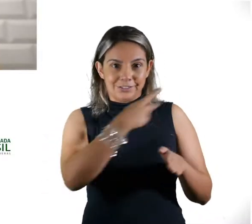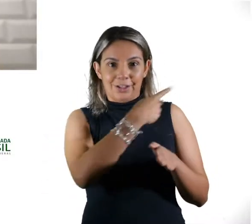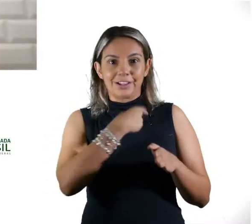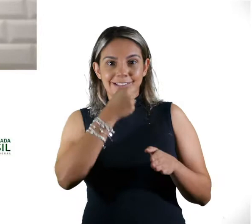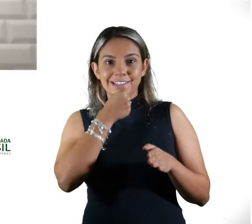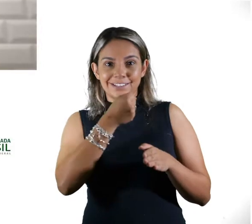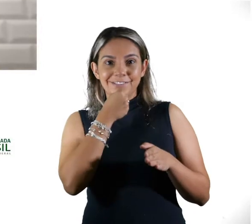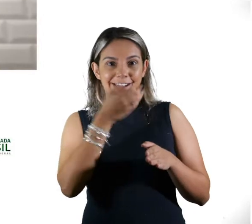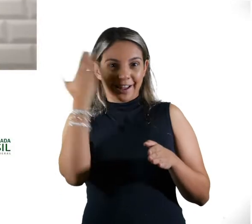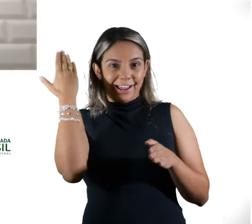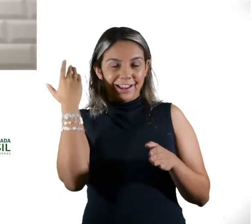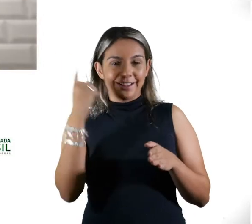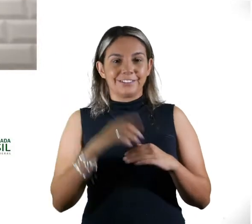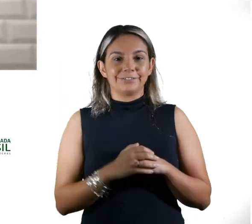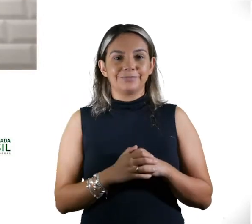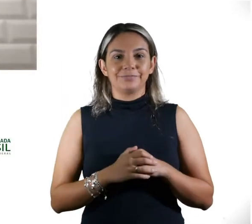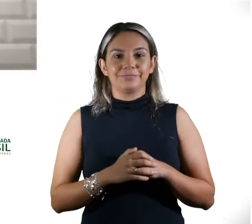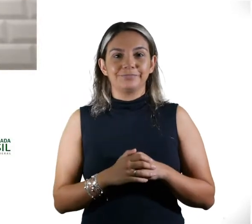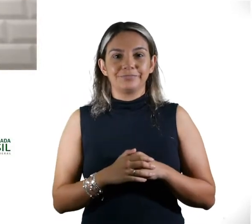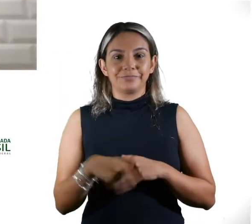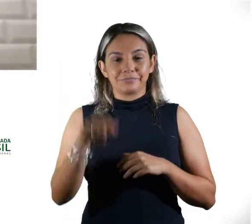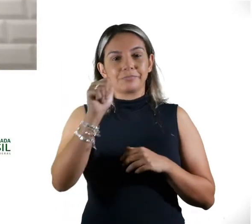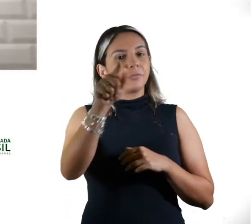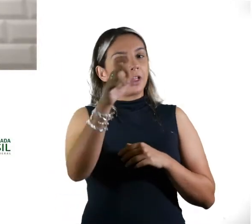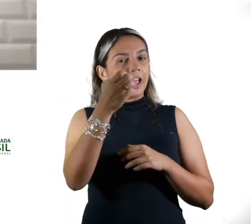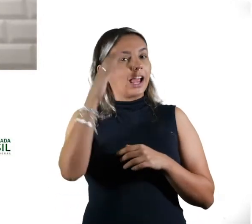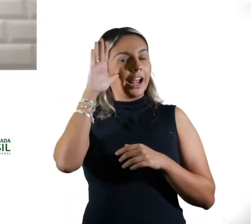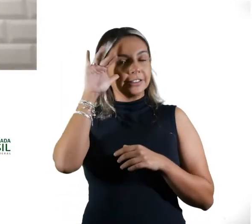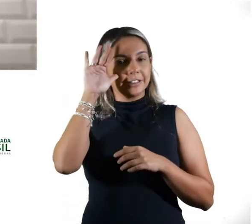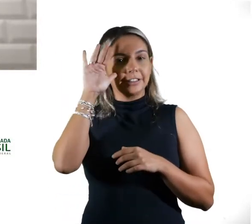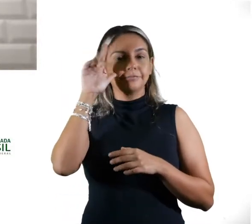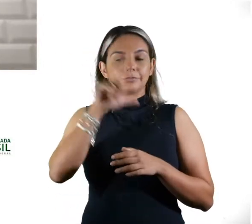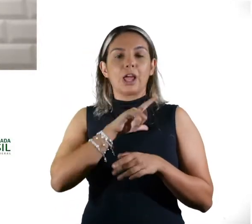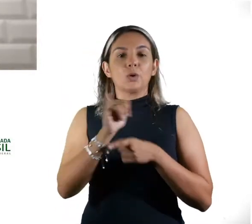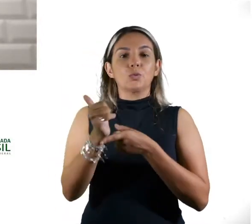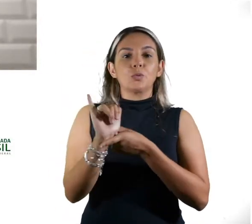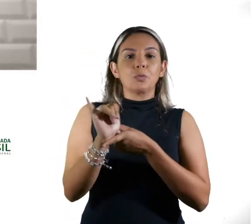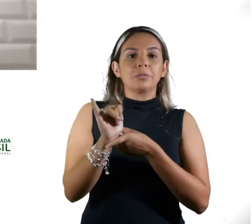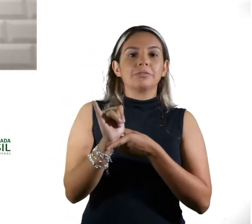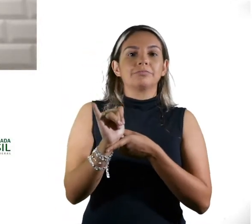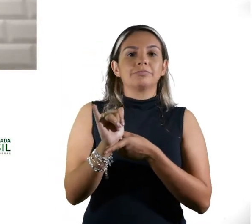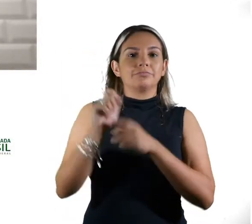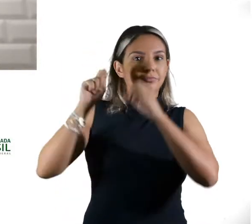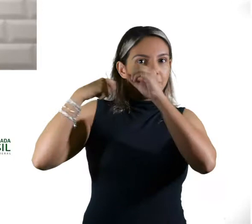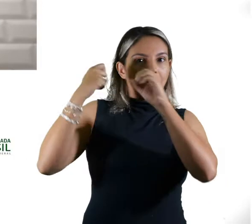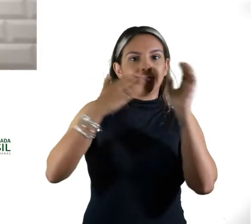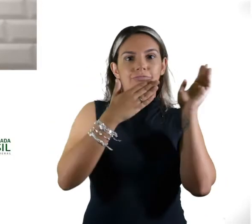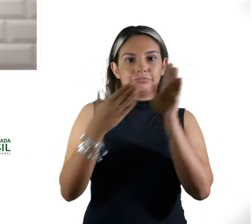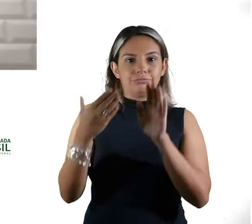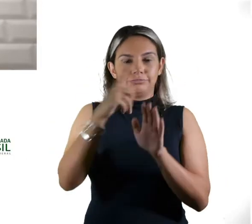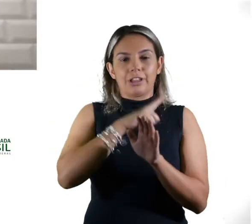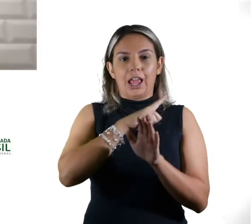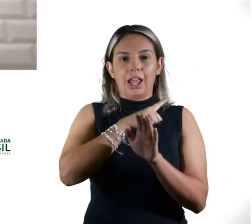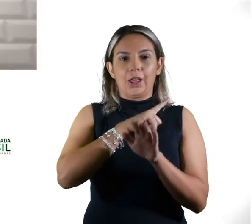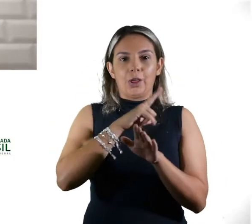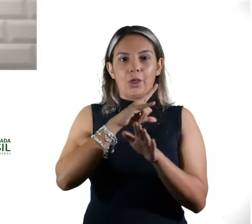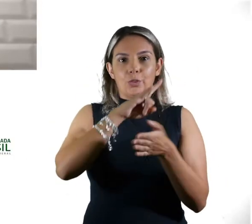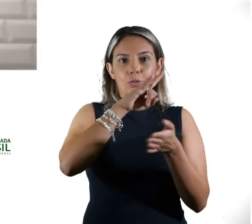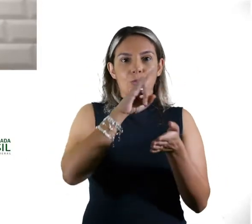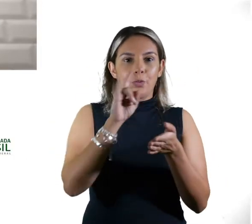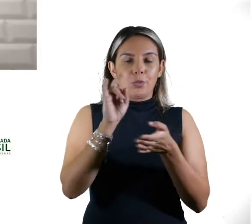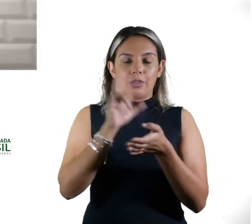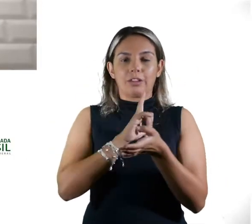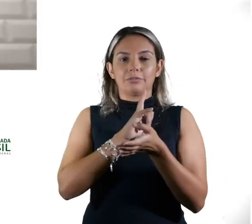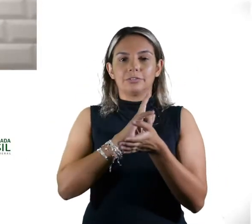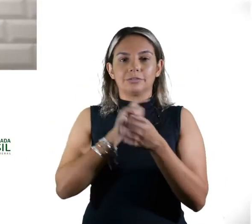Walter também, não é? Que está registrado para quem está nos assistindo no YouTube do Foliar Araxá, está lá documentado, só